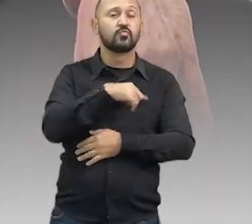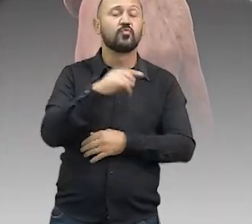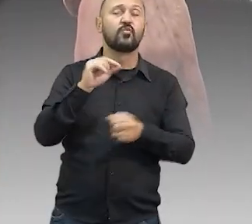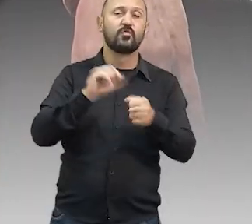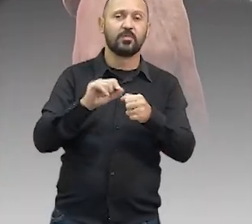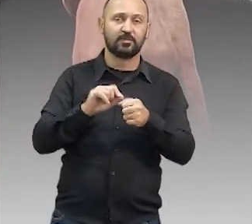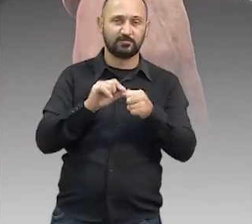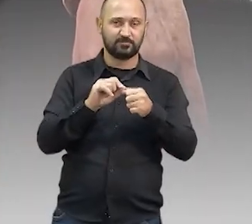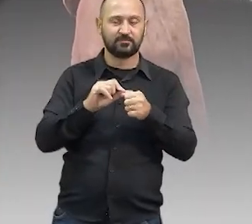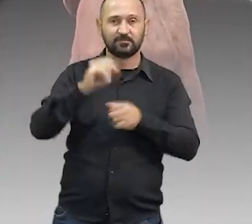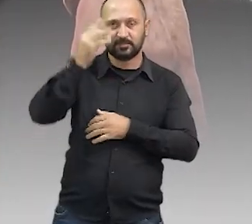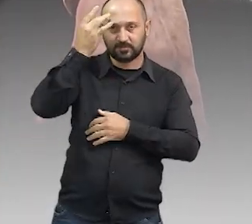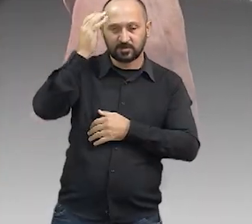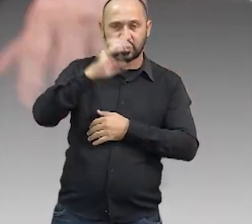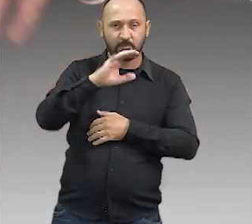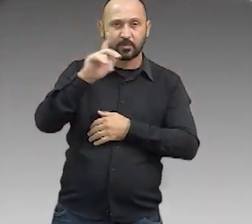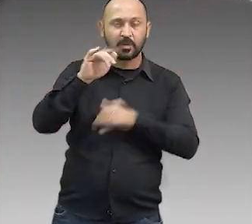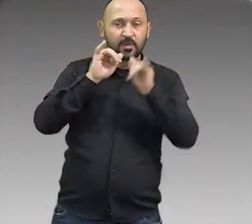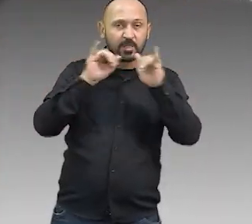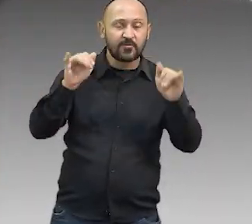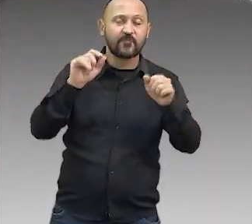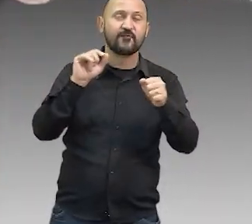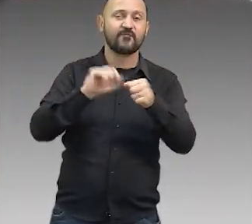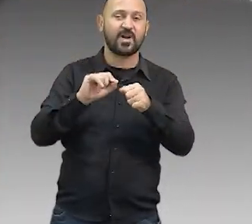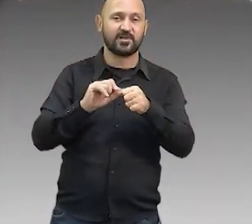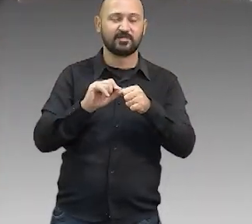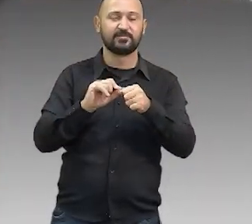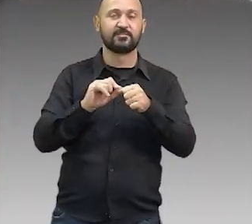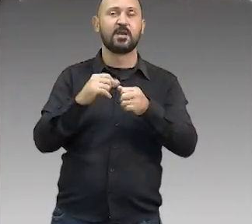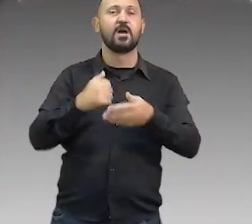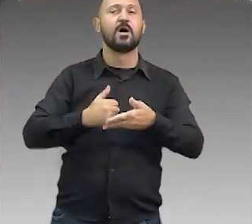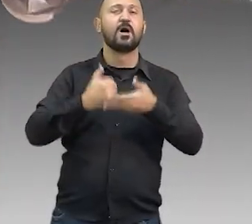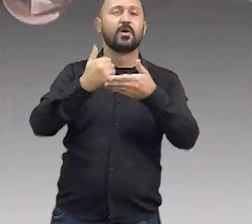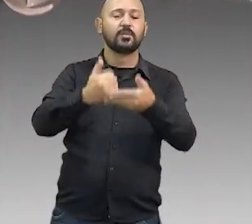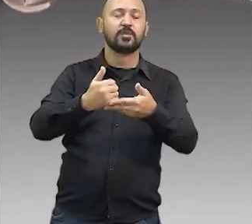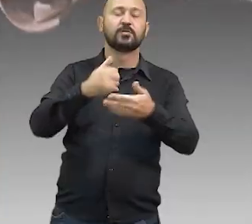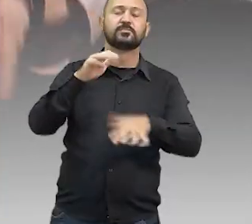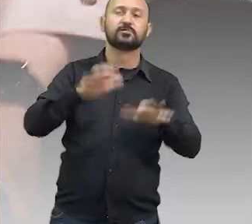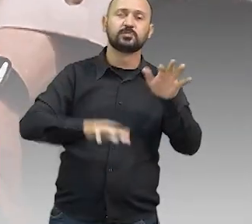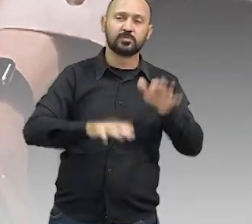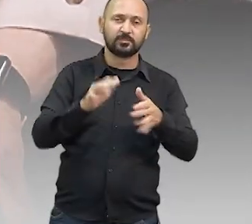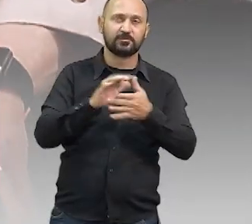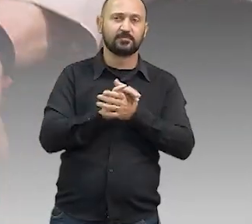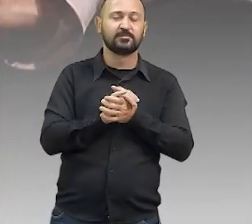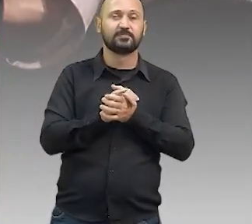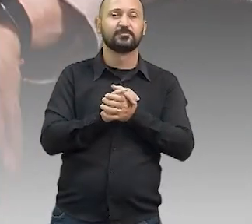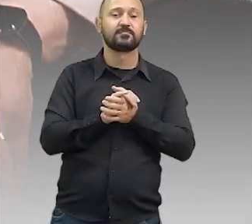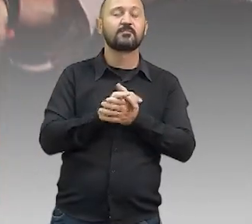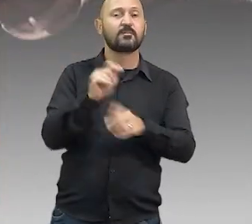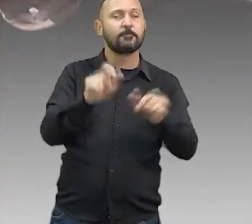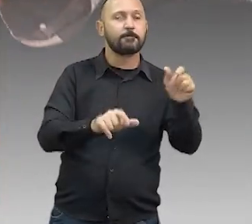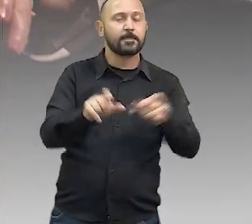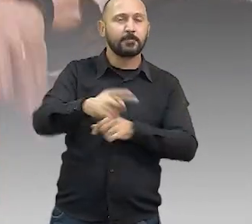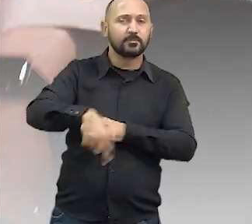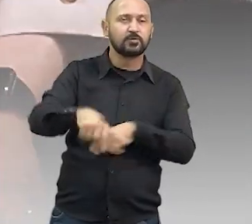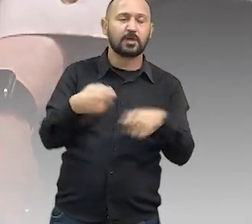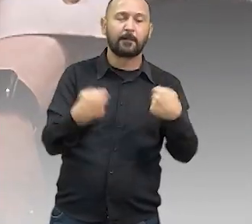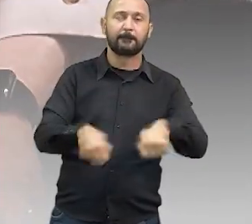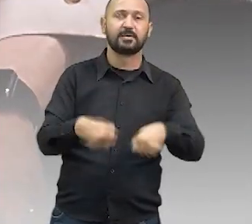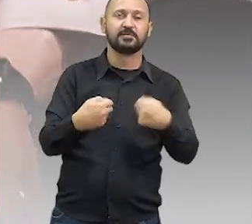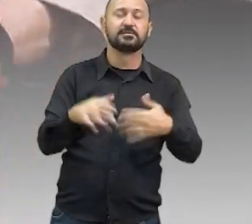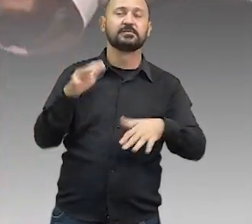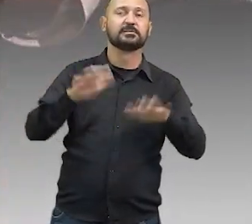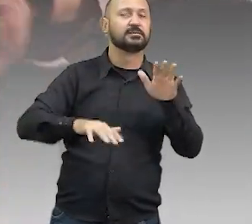eu acho que o Campo Grande News faz isso para ajudar de alguma forma as pessoas que precisam, as pessoas que